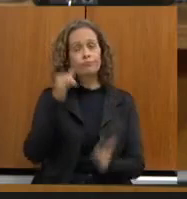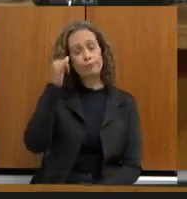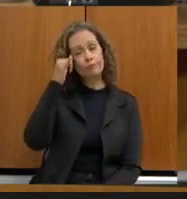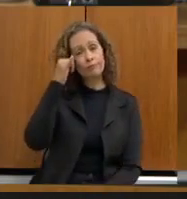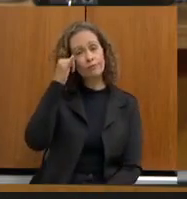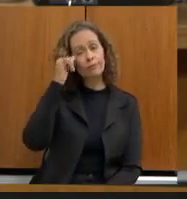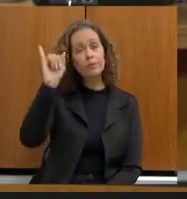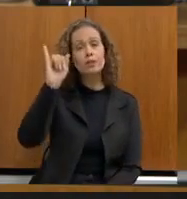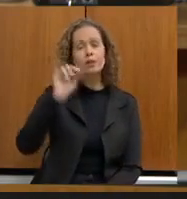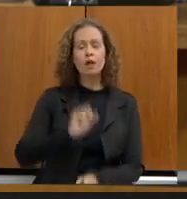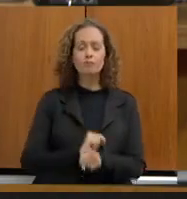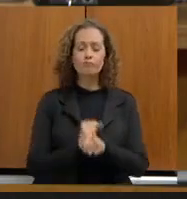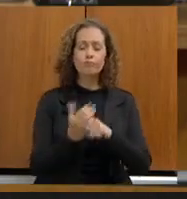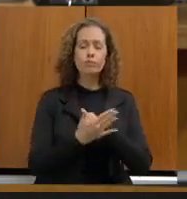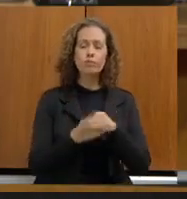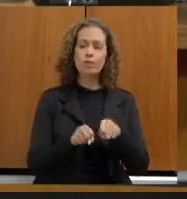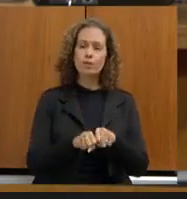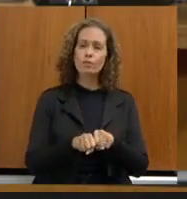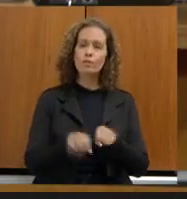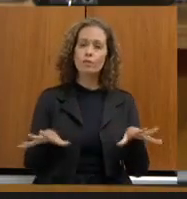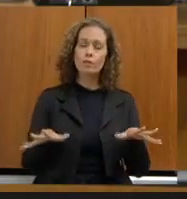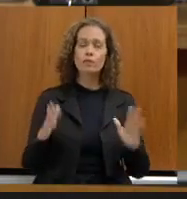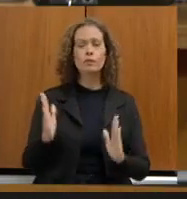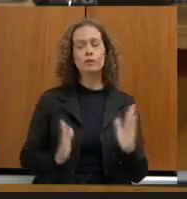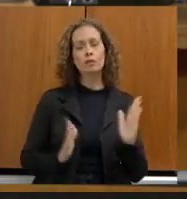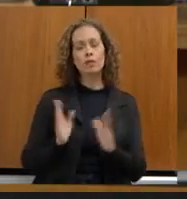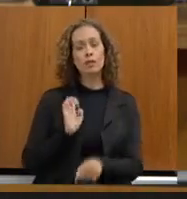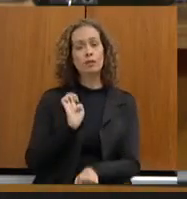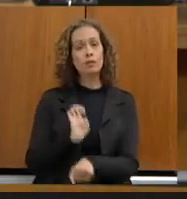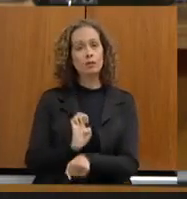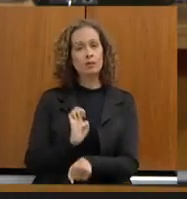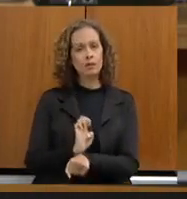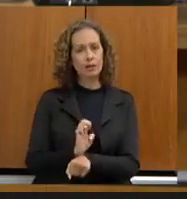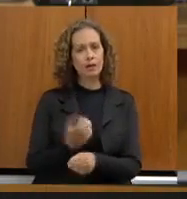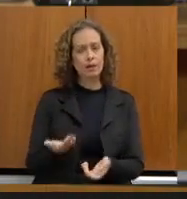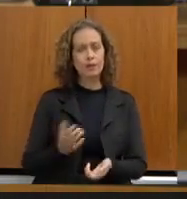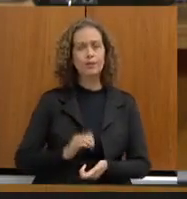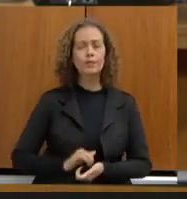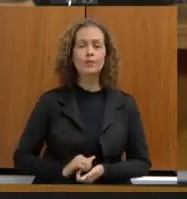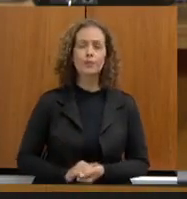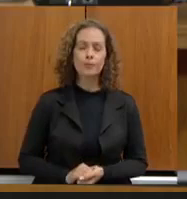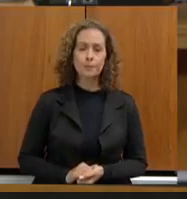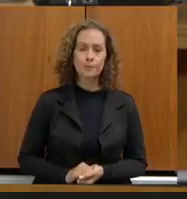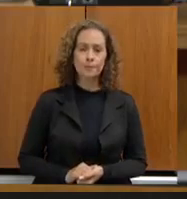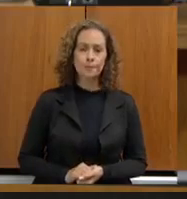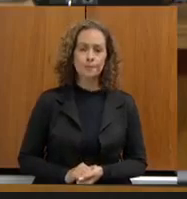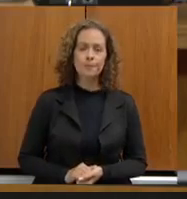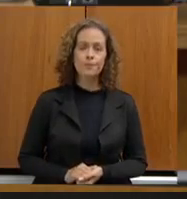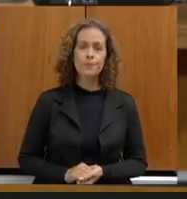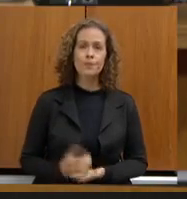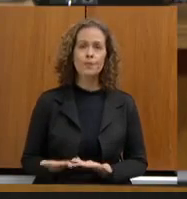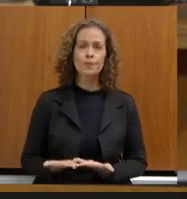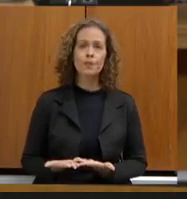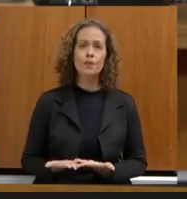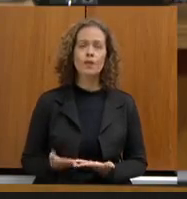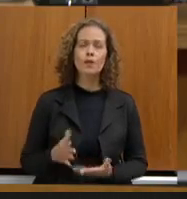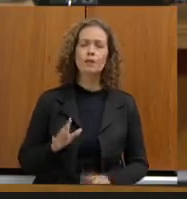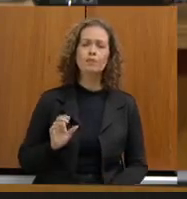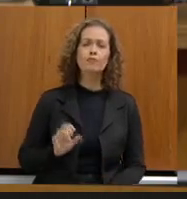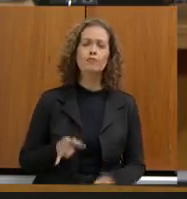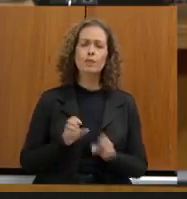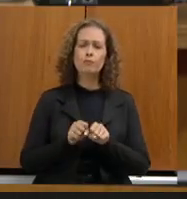a pandemia nesse estado de emergência de álcool instalou é pelo Estado